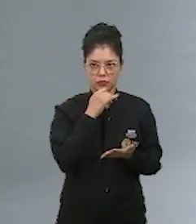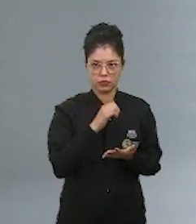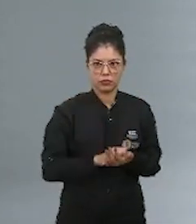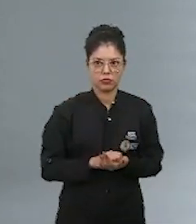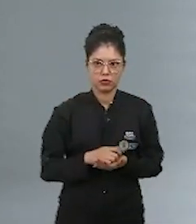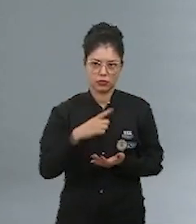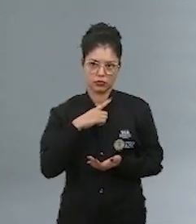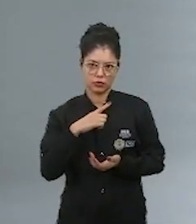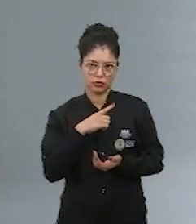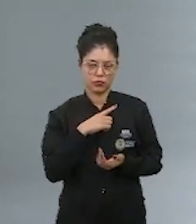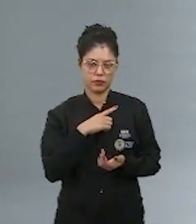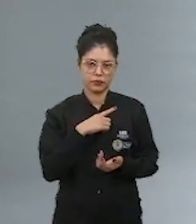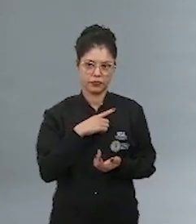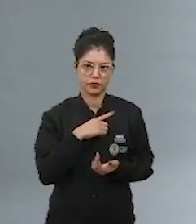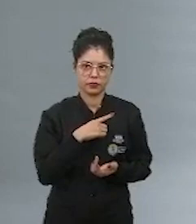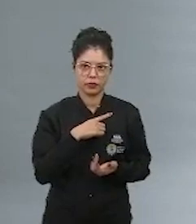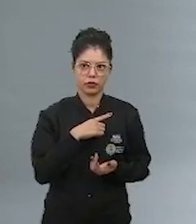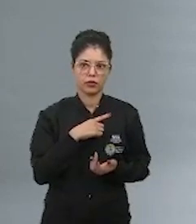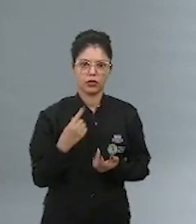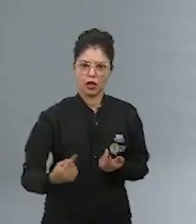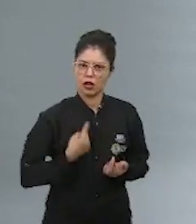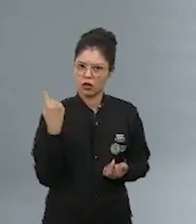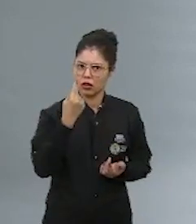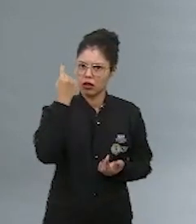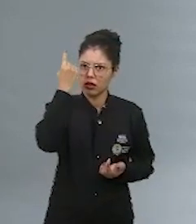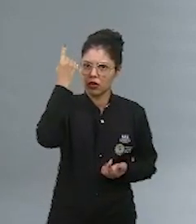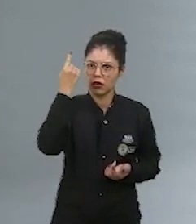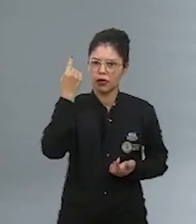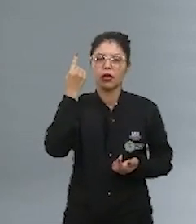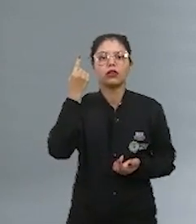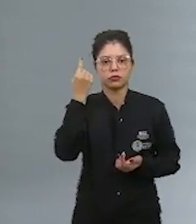né, nós temos aí temperaturas altas. O Brasil é um país